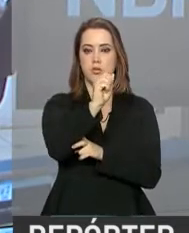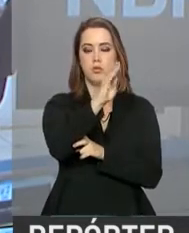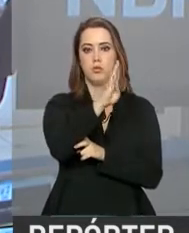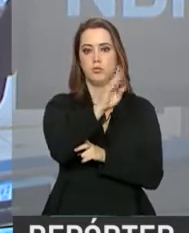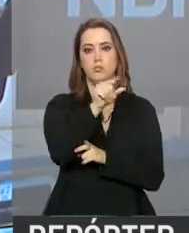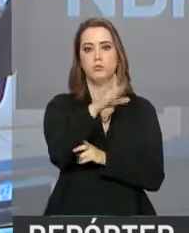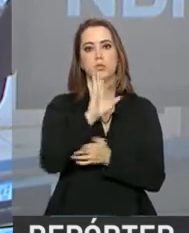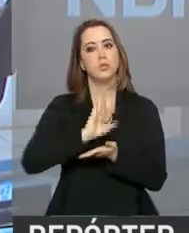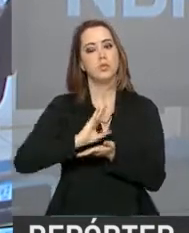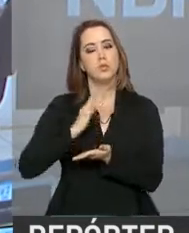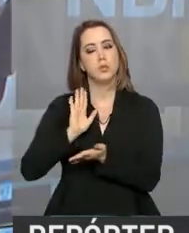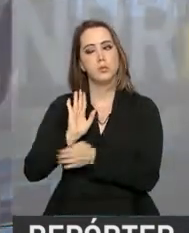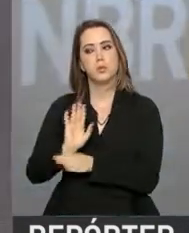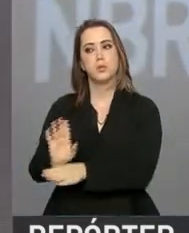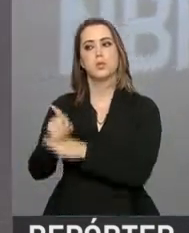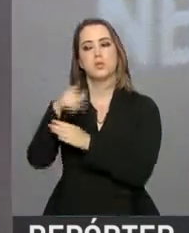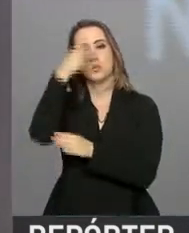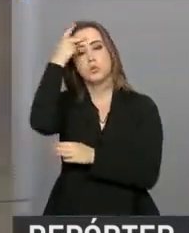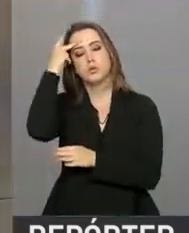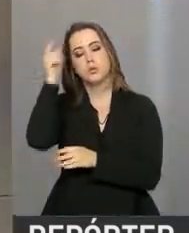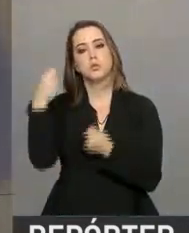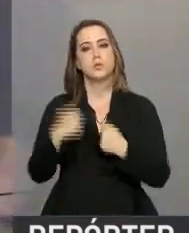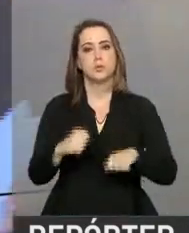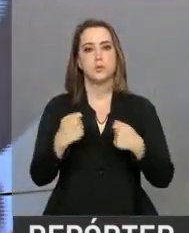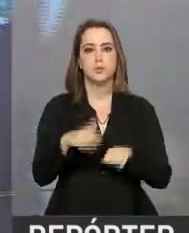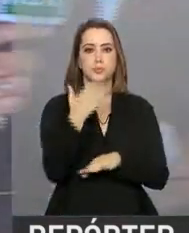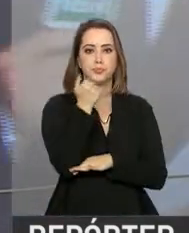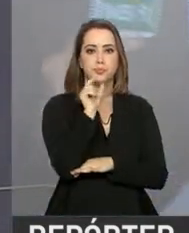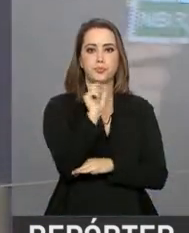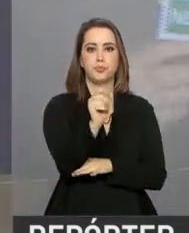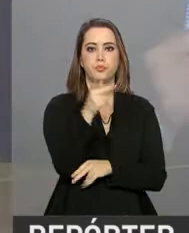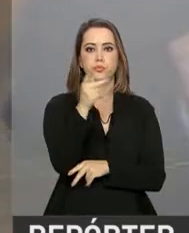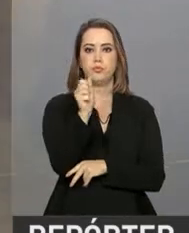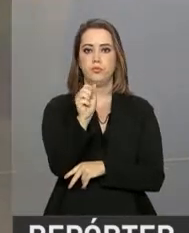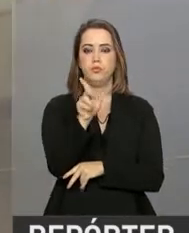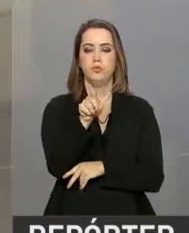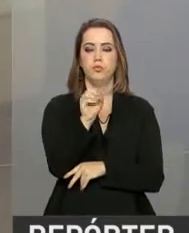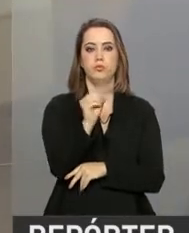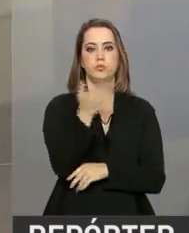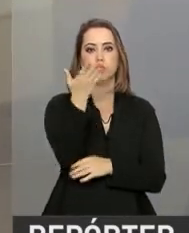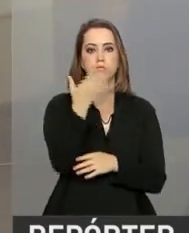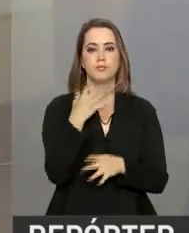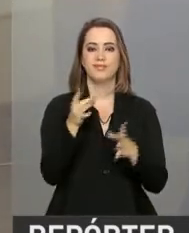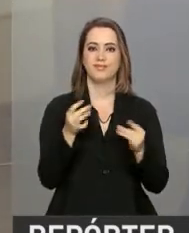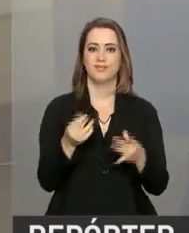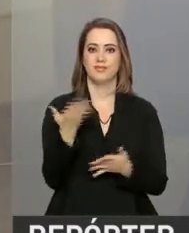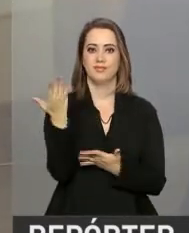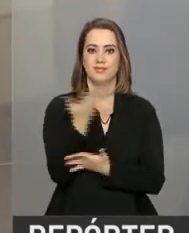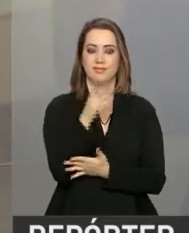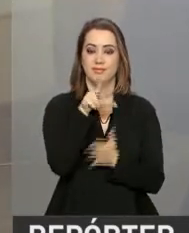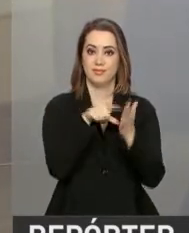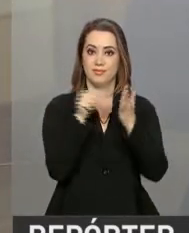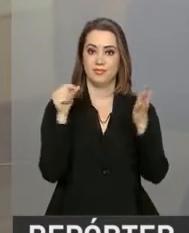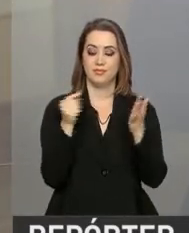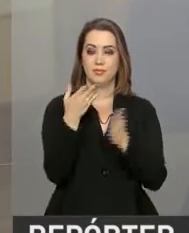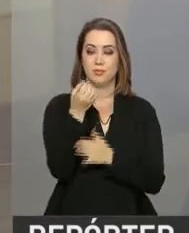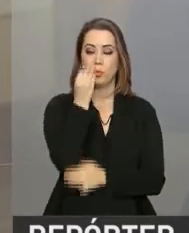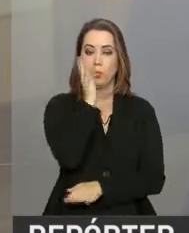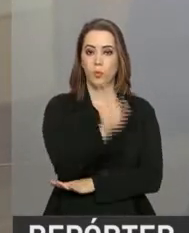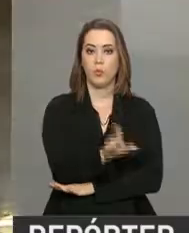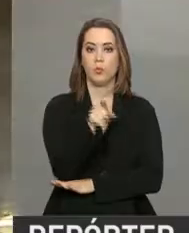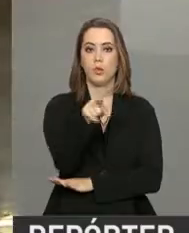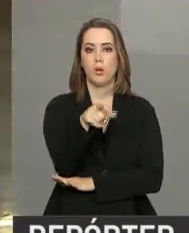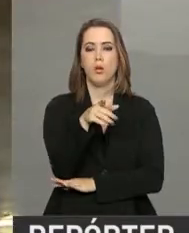precisa o repórter paulo la sálvia tem informações para a gente lá o palácio planalto olá paulo boa tarde boa tarde leandro